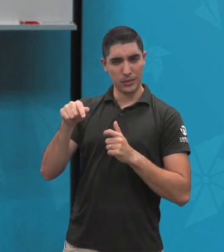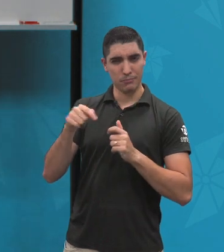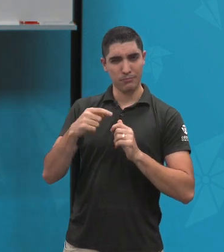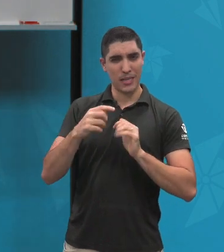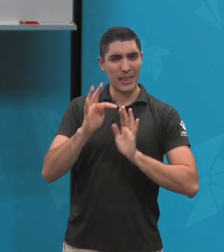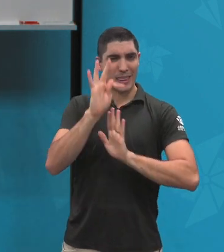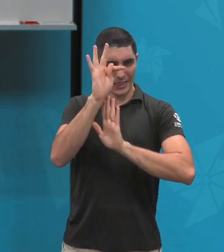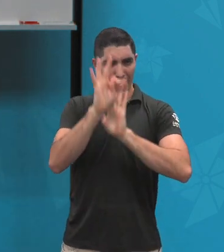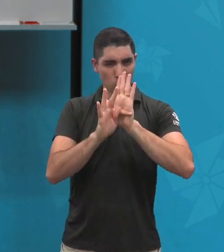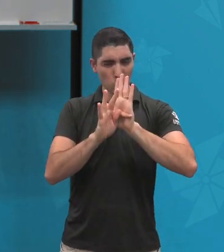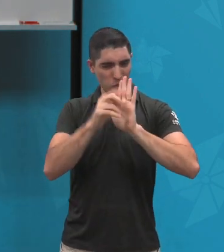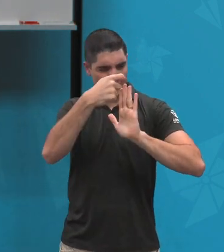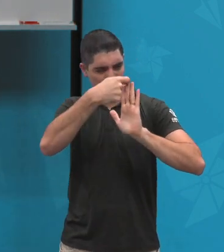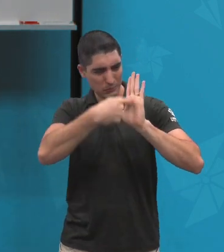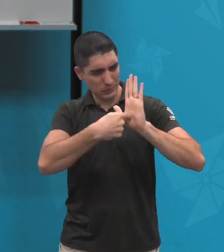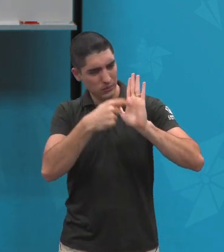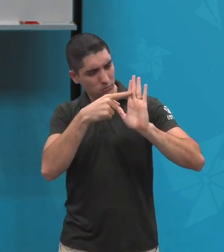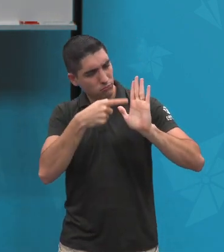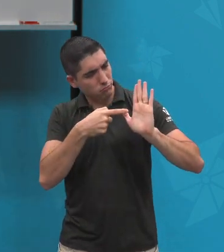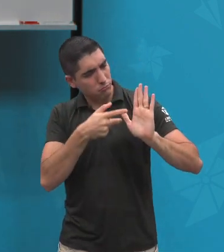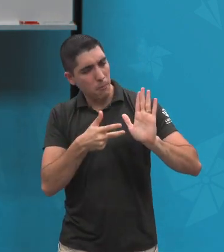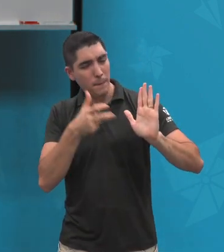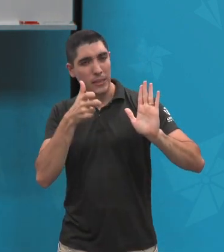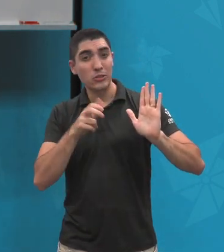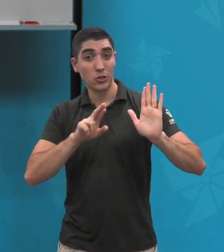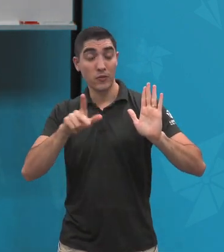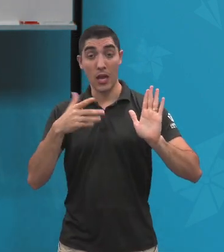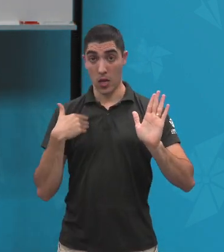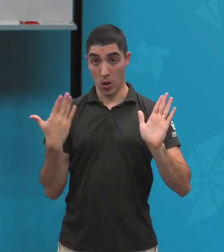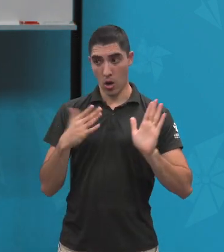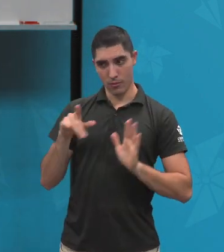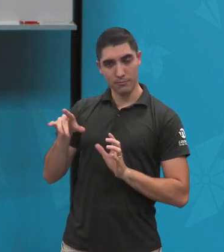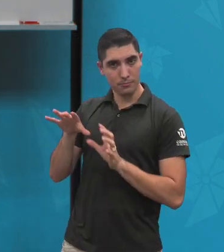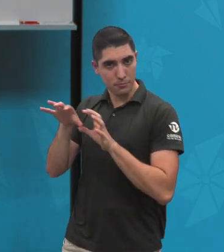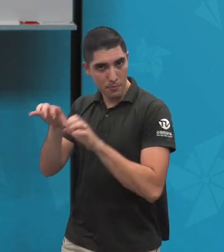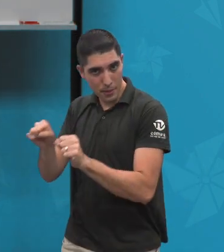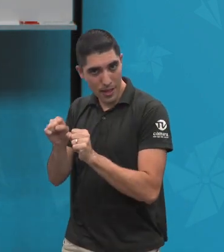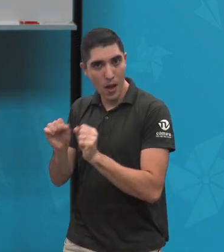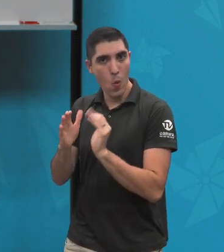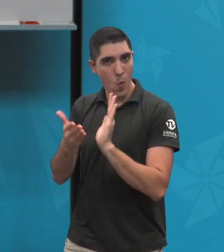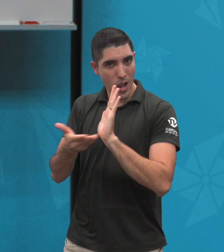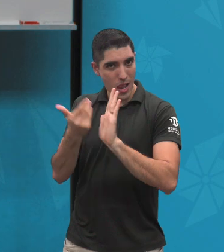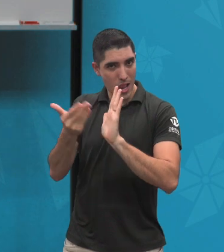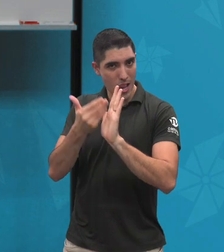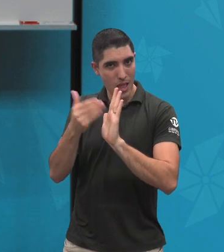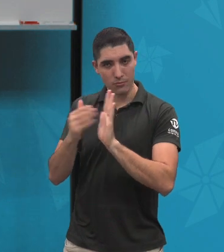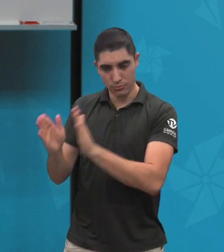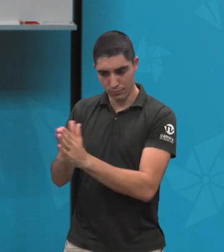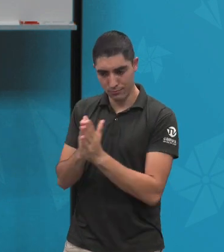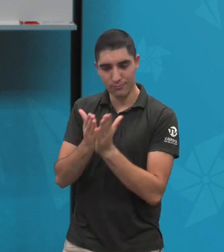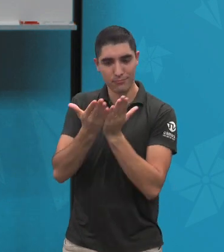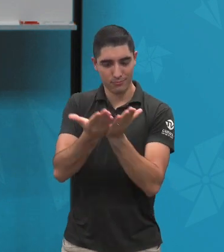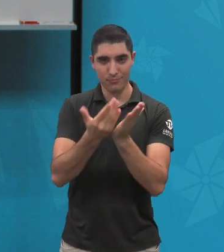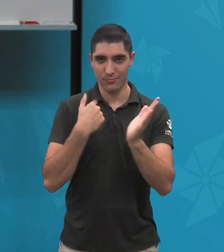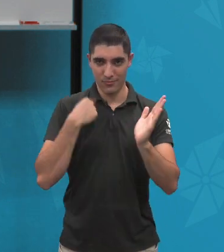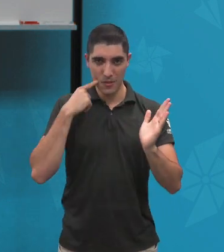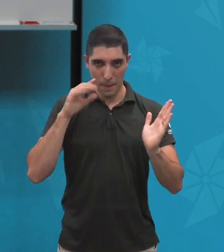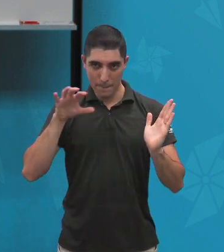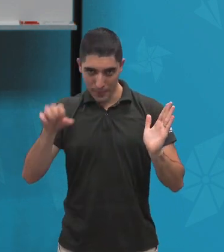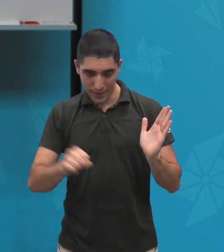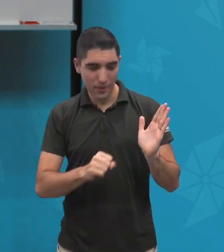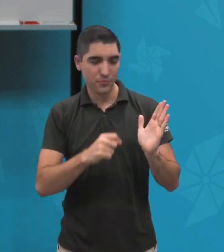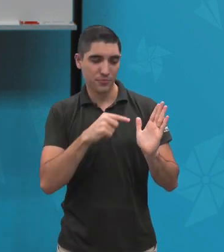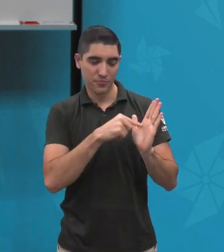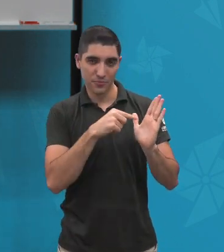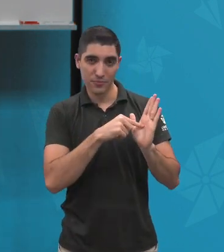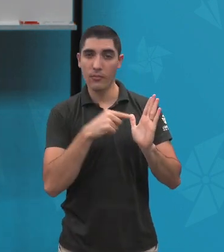escrita justamente nesse momento. Vou ali ao lado, vou pegar um exemplar